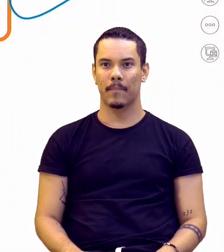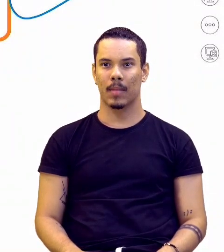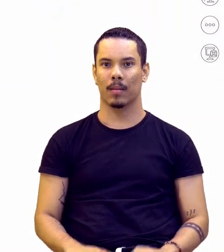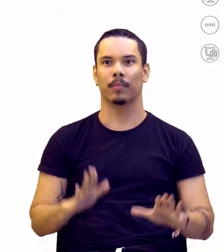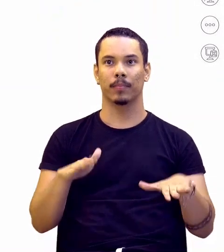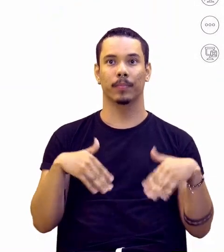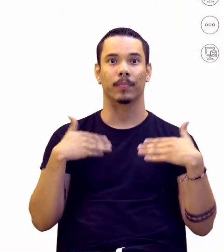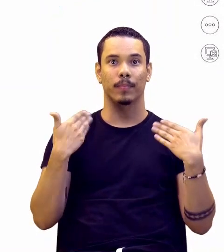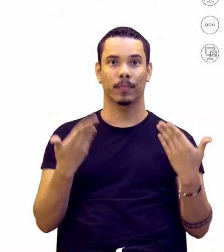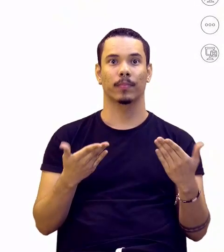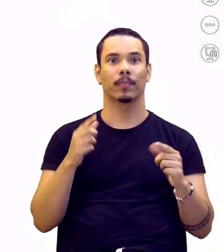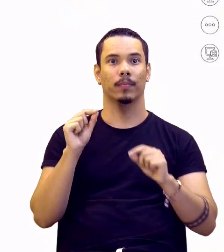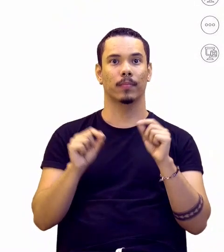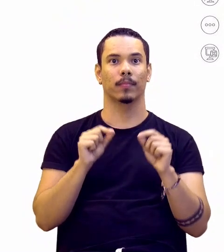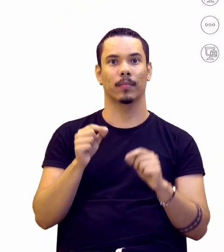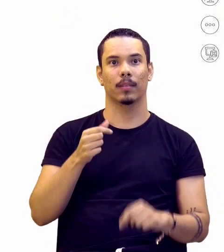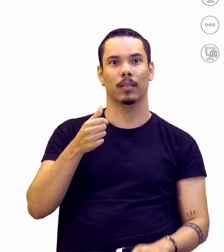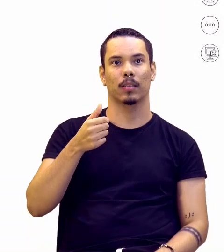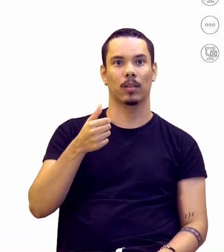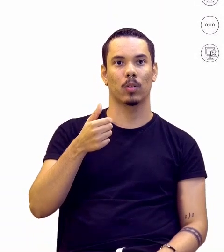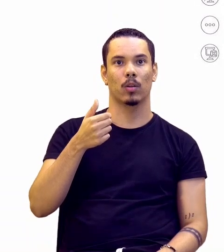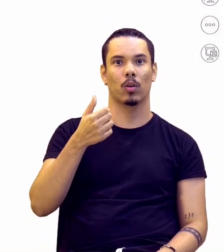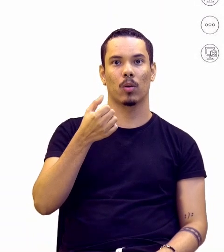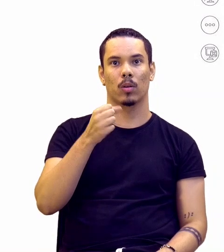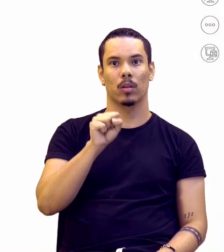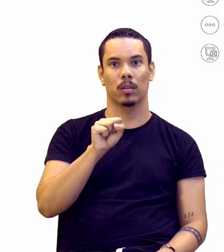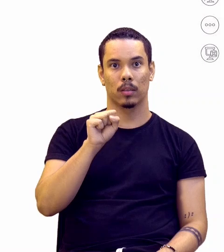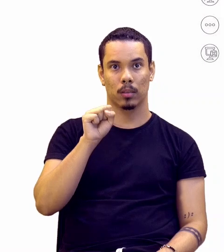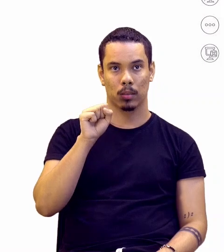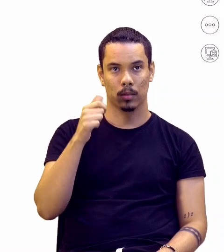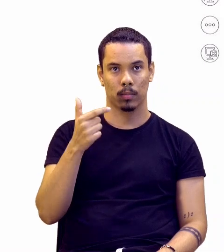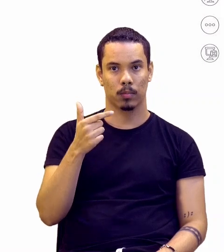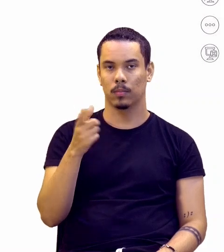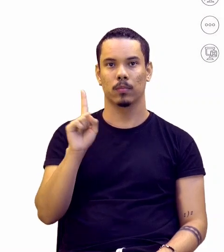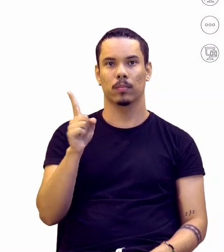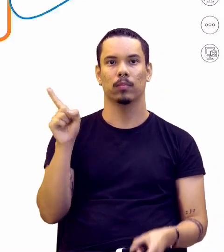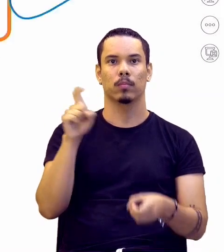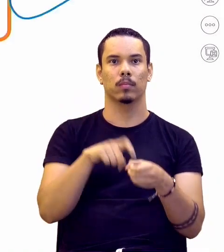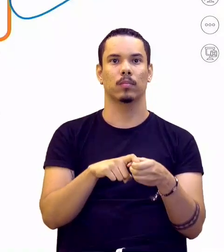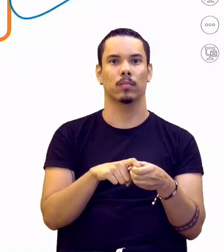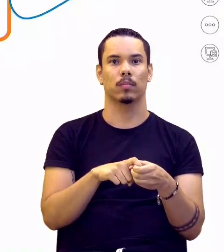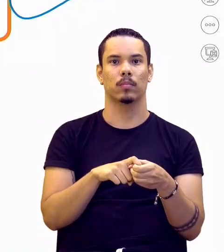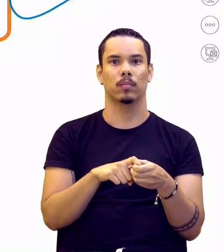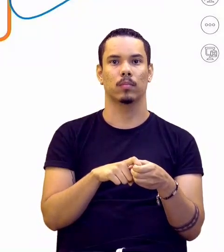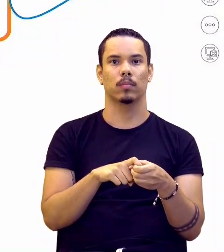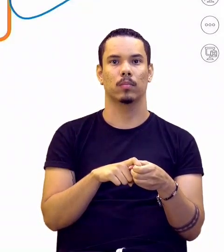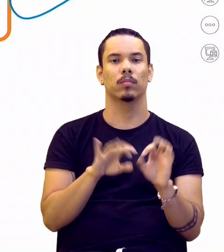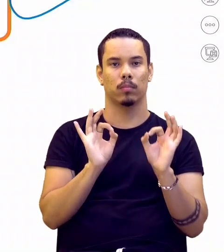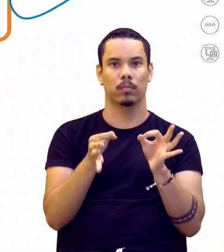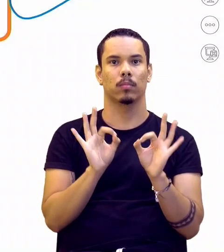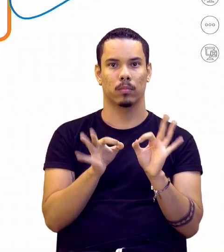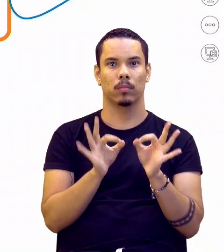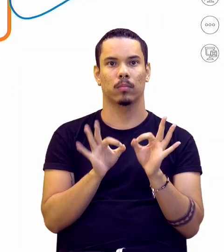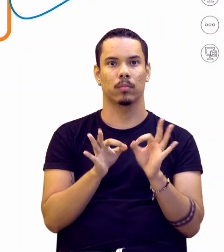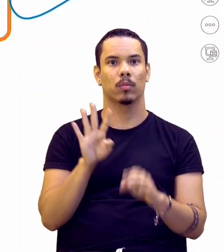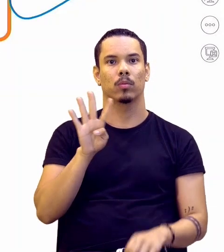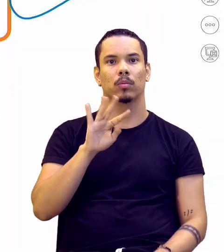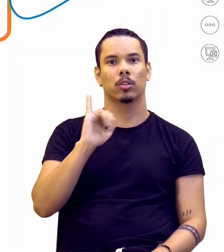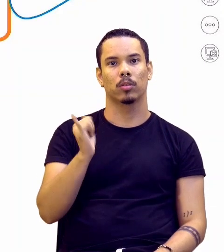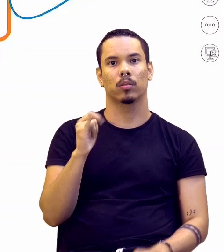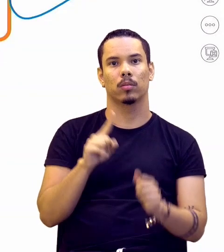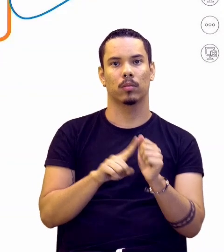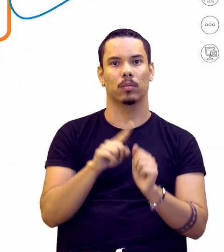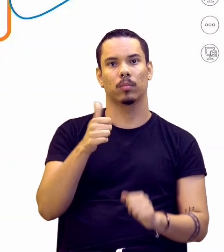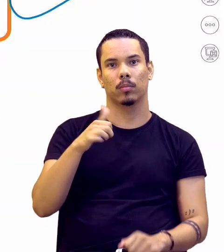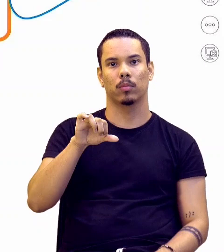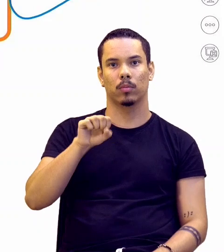Então, em 82, vamos lá, continua, peraí, volta lá, professor, por favor. Ah, tá. Então, 4 de janeiro de